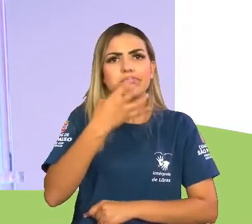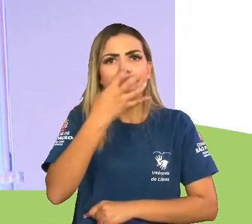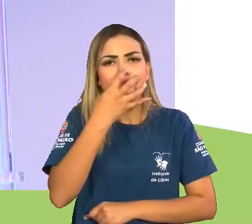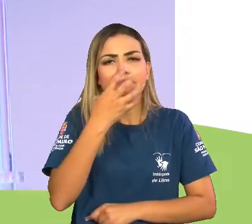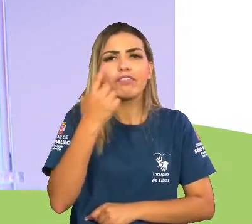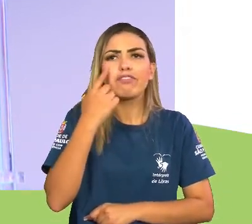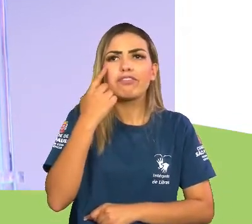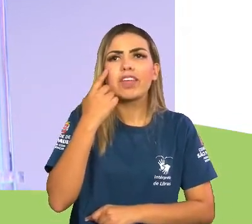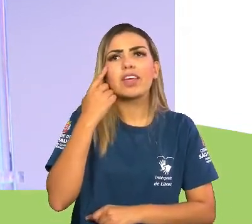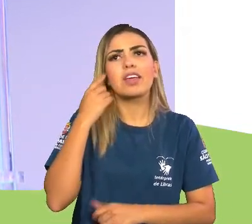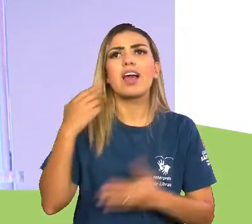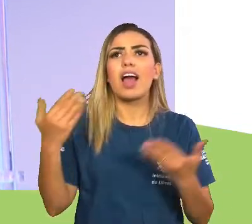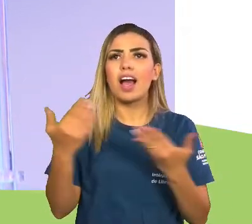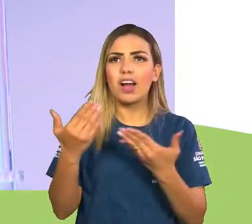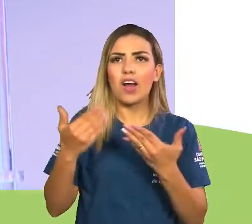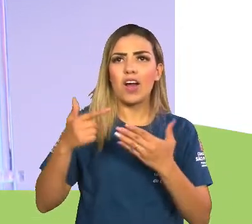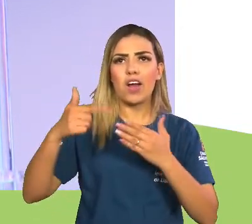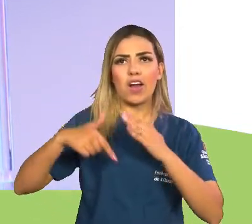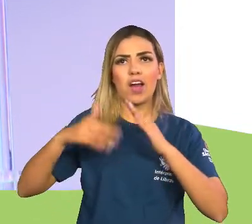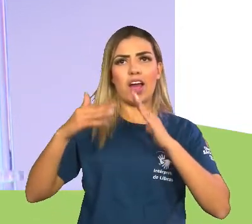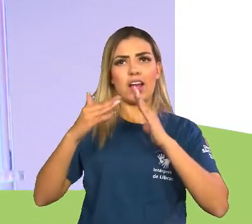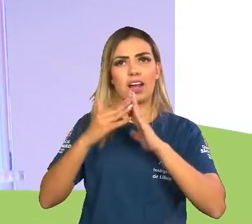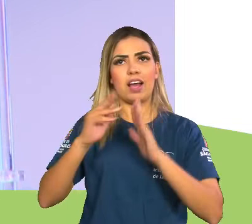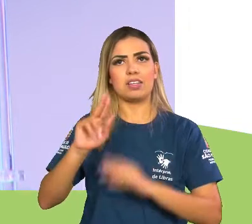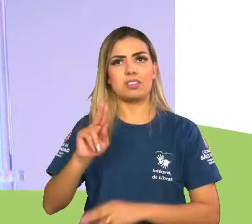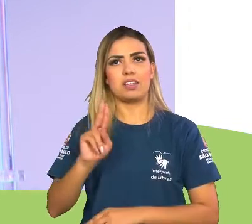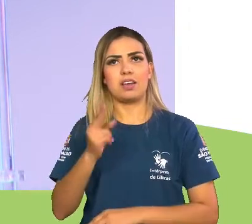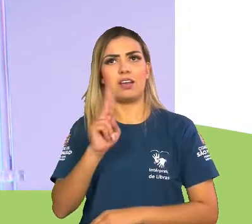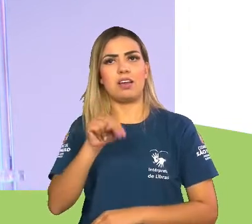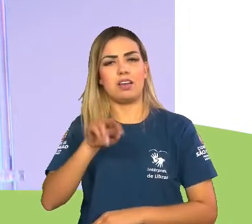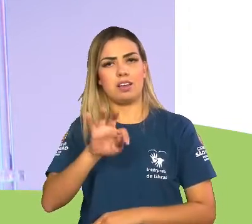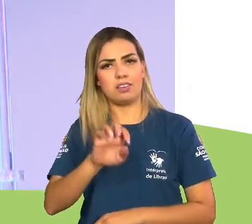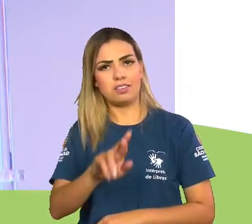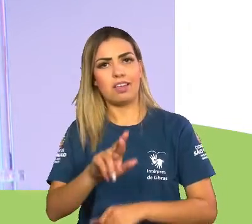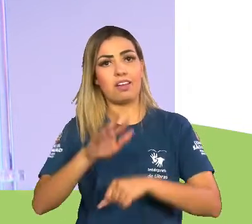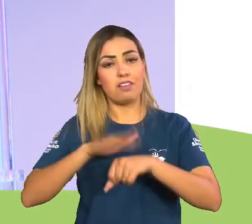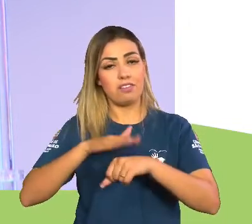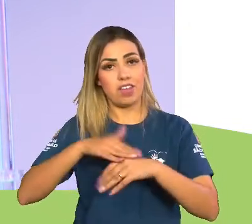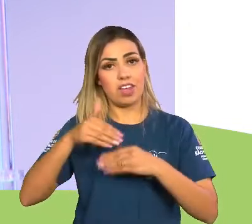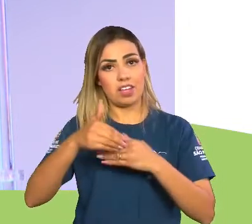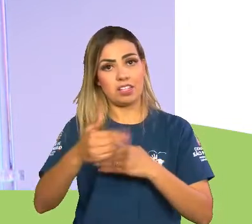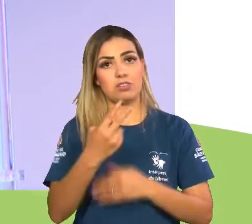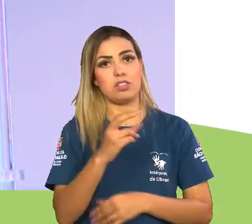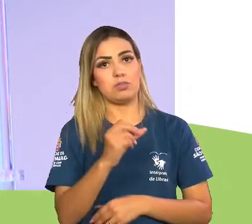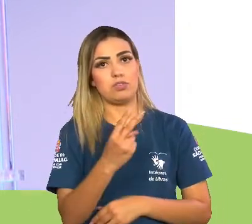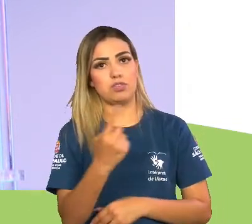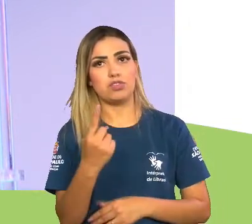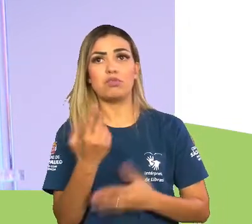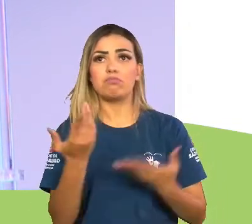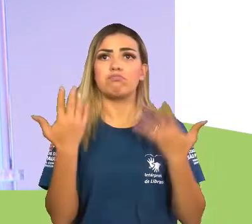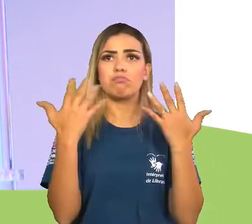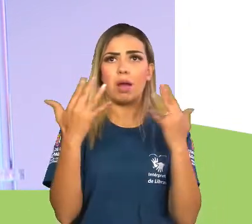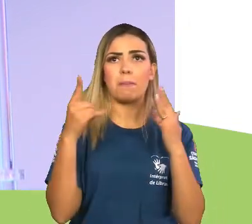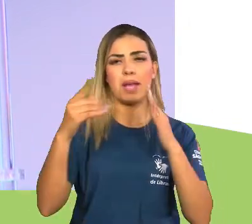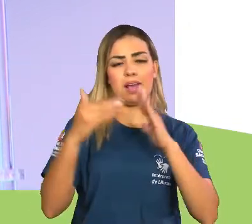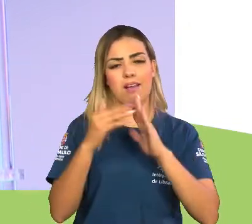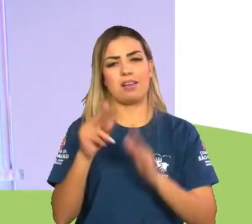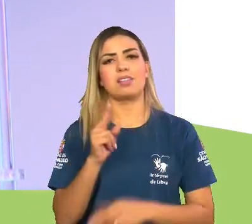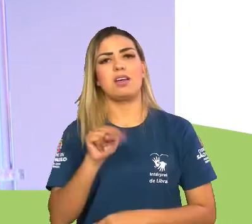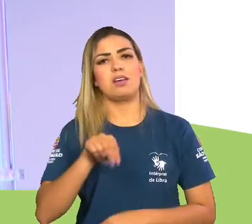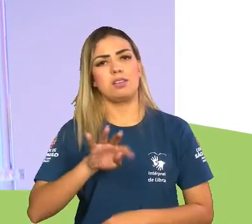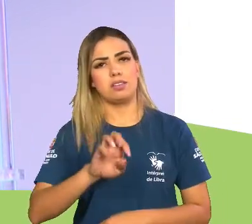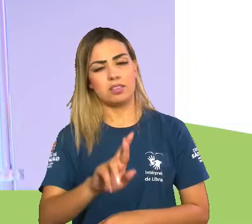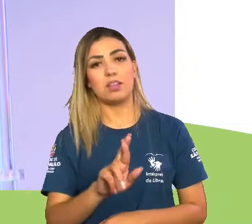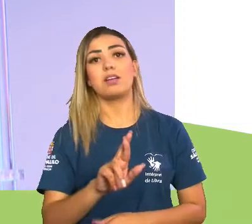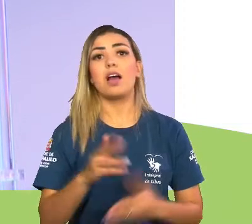que a Casa Hunter realizou ao longo de 2021. Então, parabéns aí ao Tony, à Fernanda e a toda a equipe da Casa Hunter. E ó, para celebrar todas as